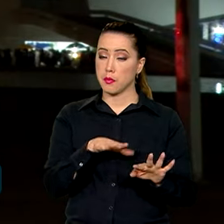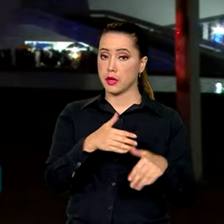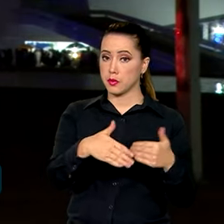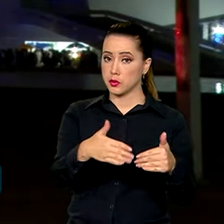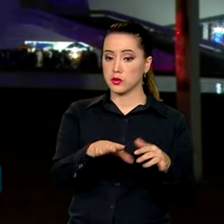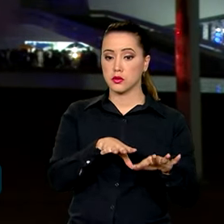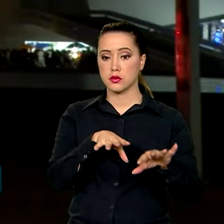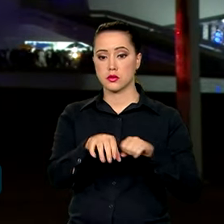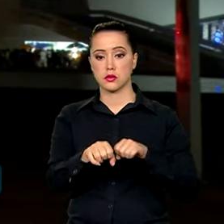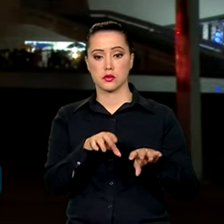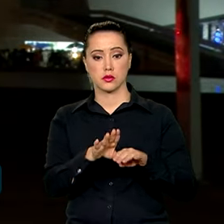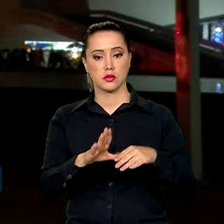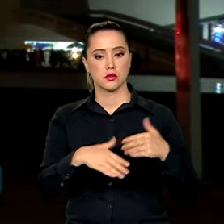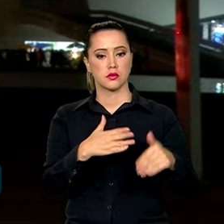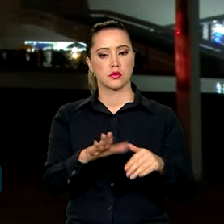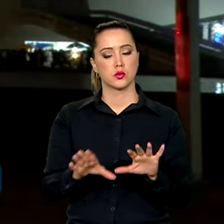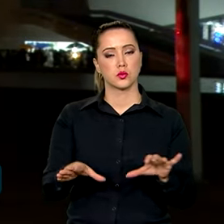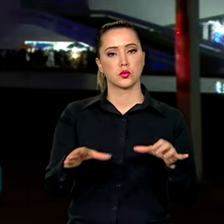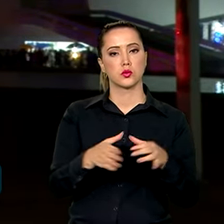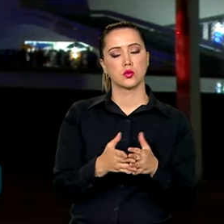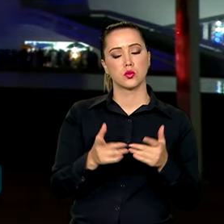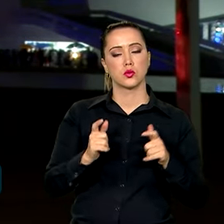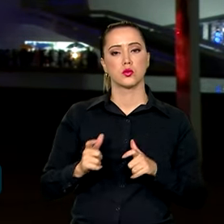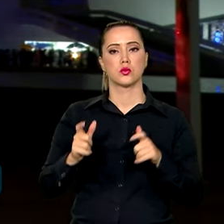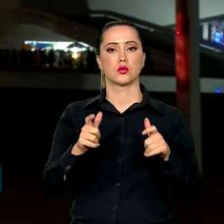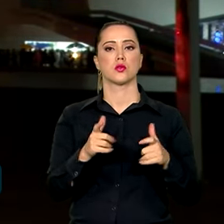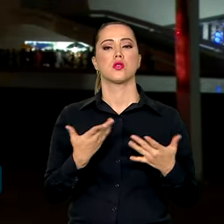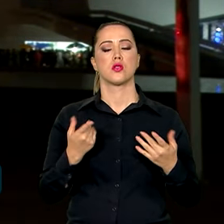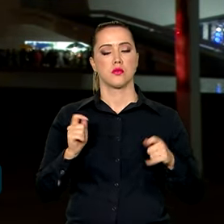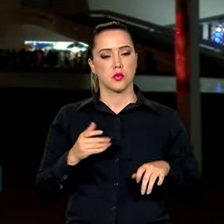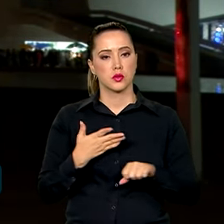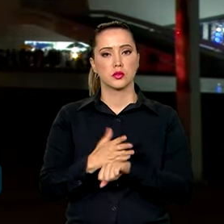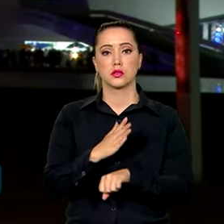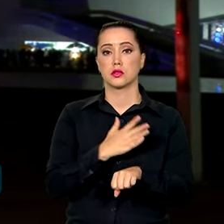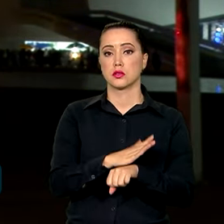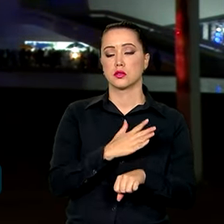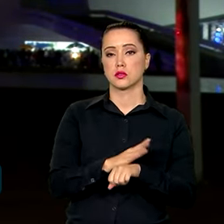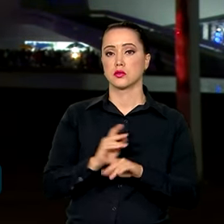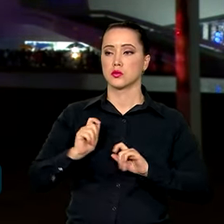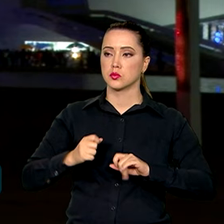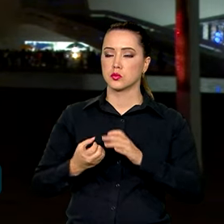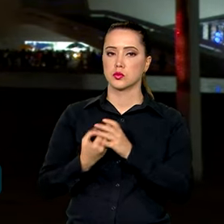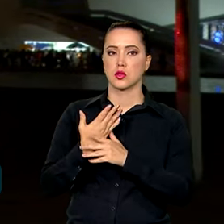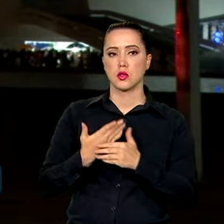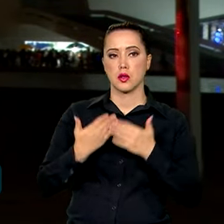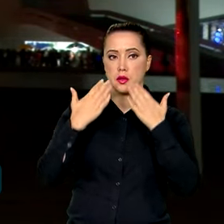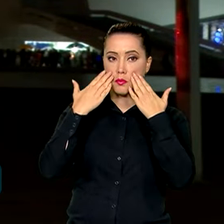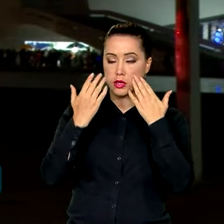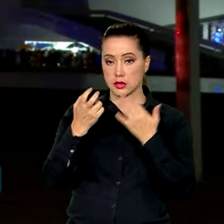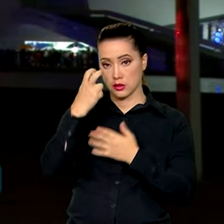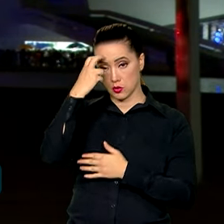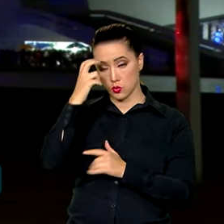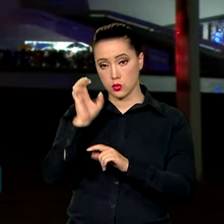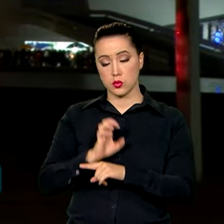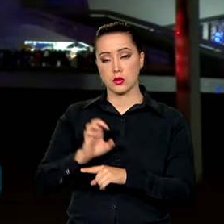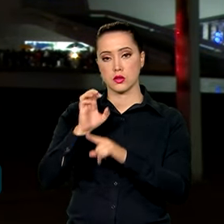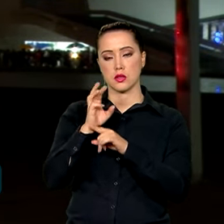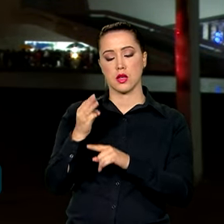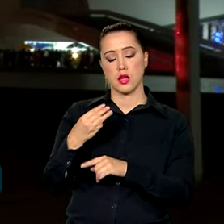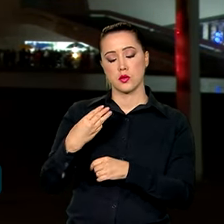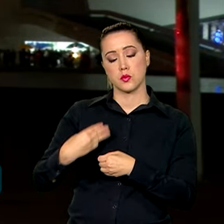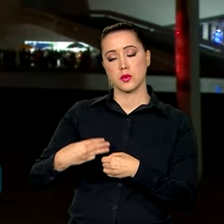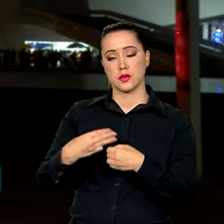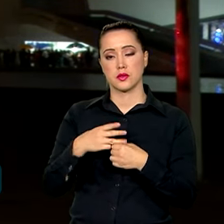e desenvolvimento de agentes, espaços, capacitações, produções e manifestações culturais nos estados, municípios